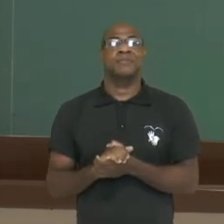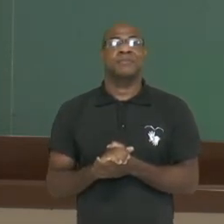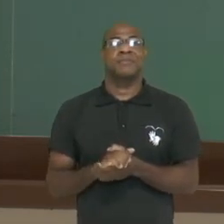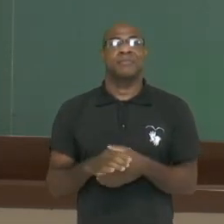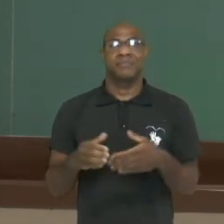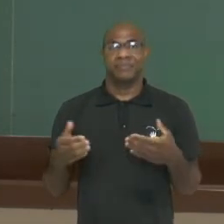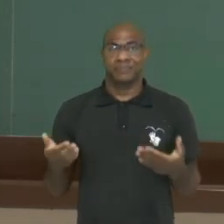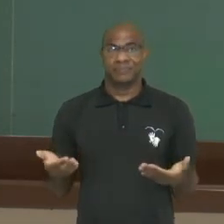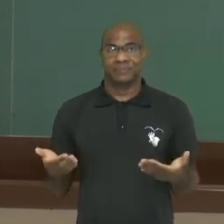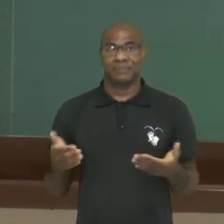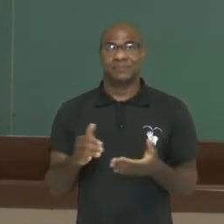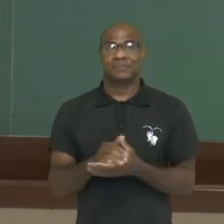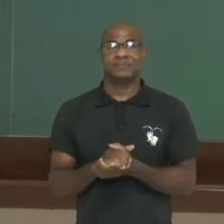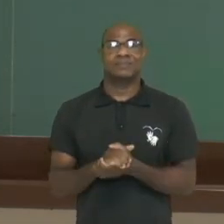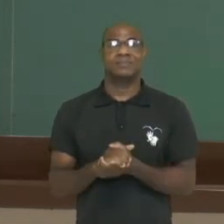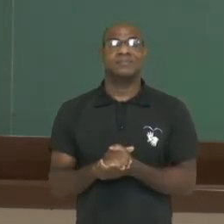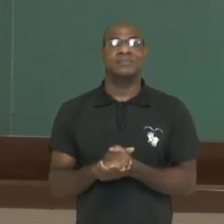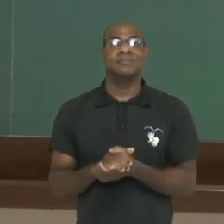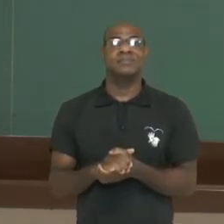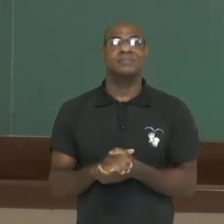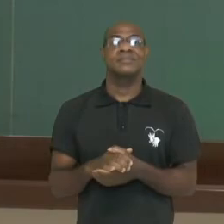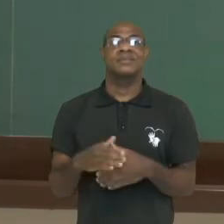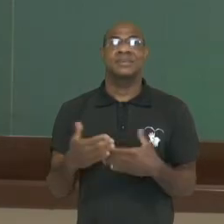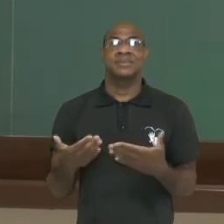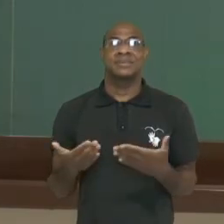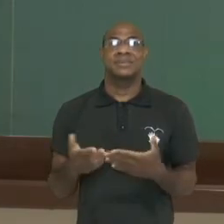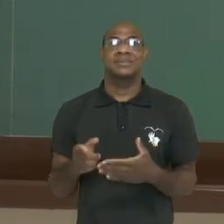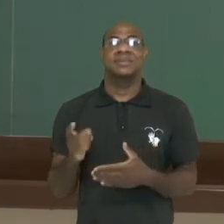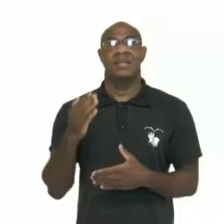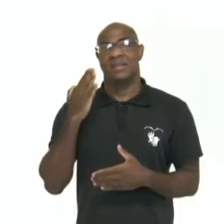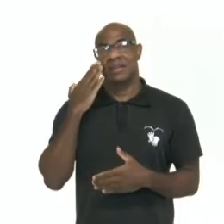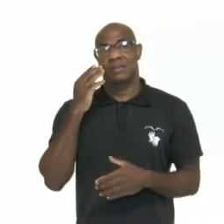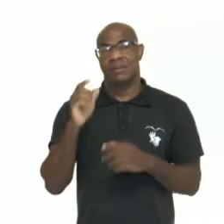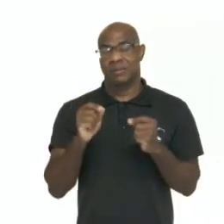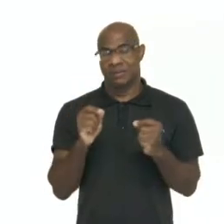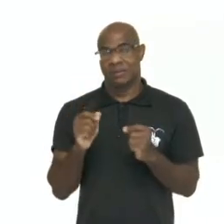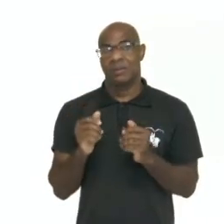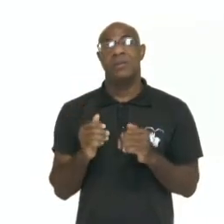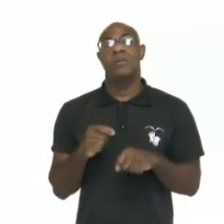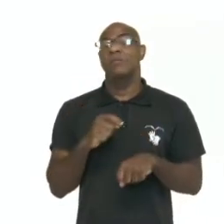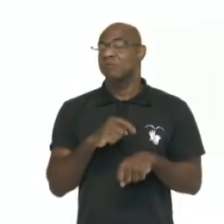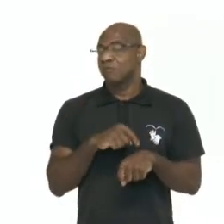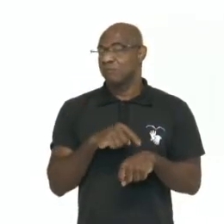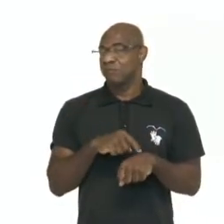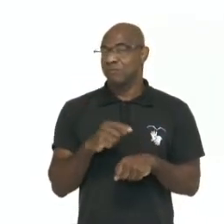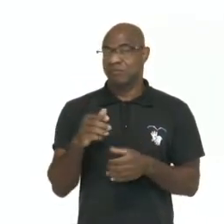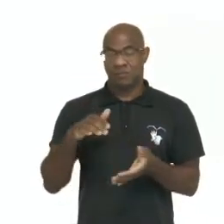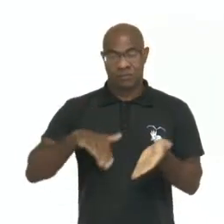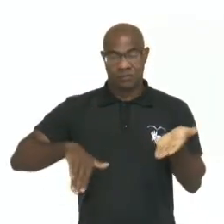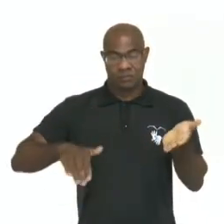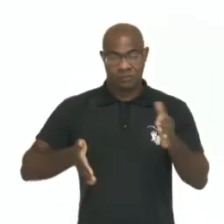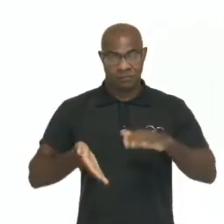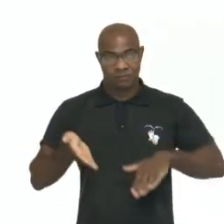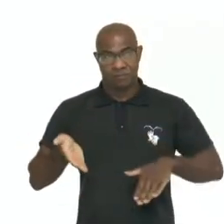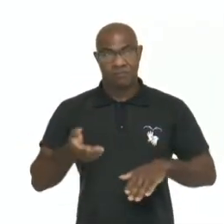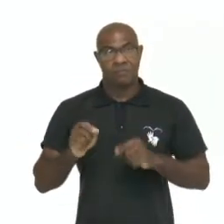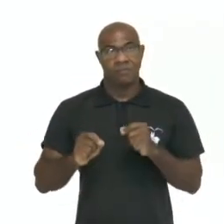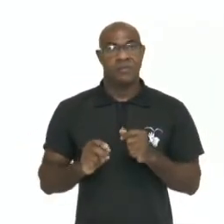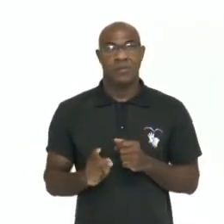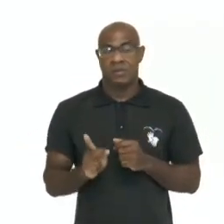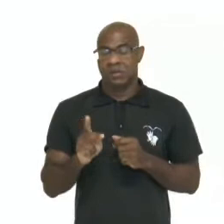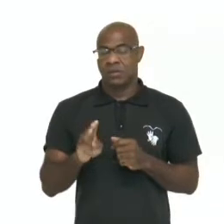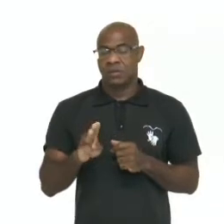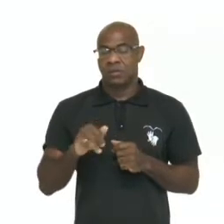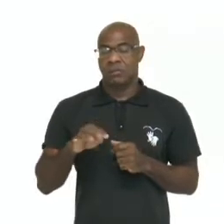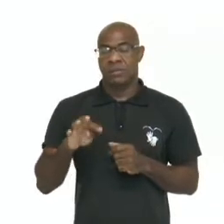certo? Que mais? Sabemos que a duração então da luta, no caso do comitê,